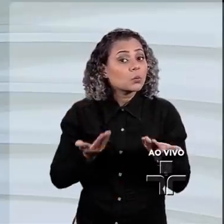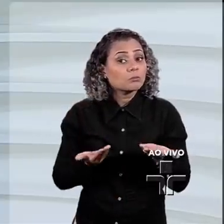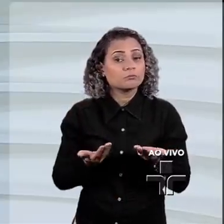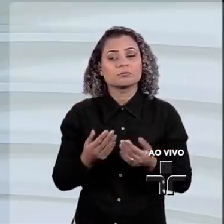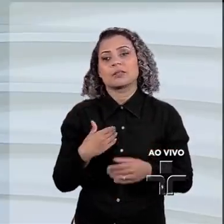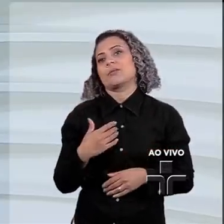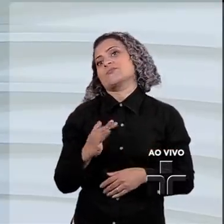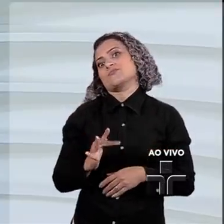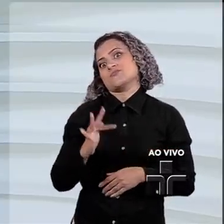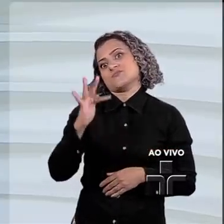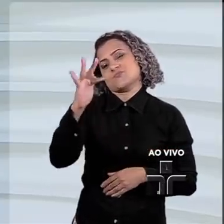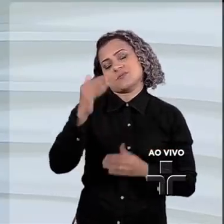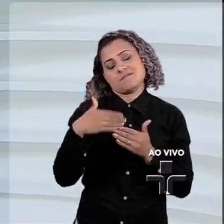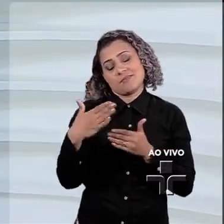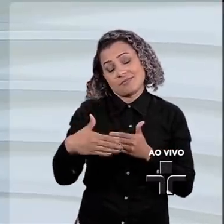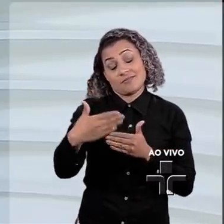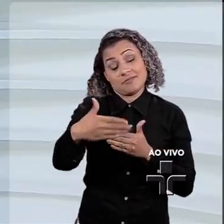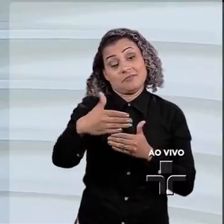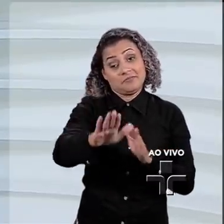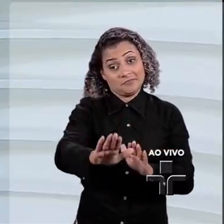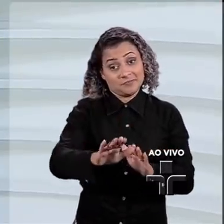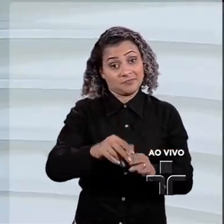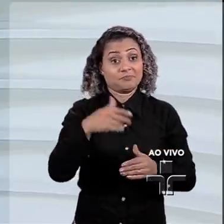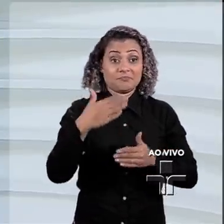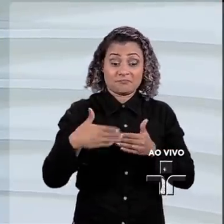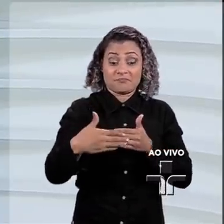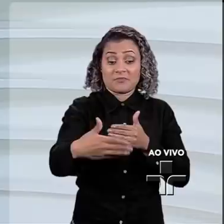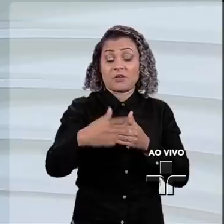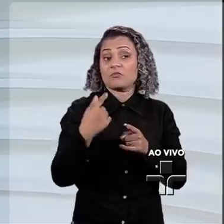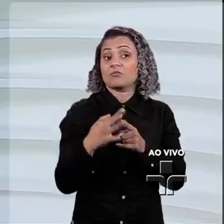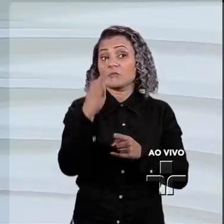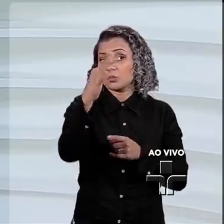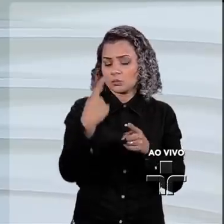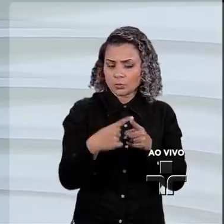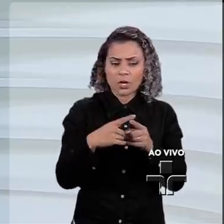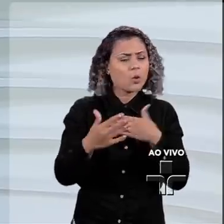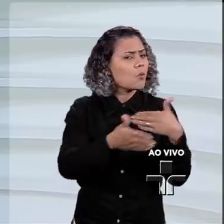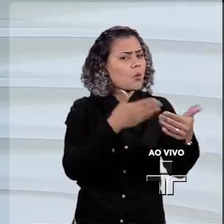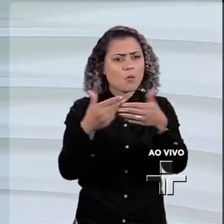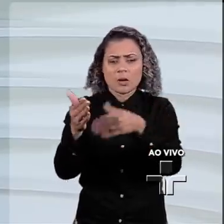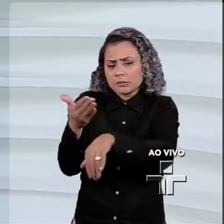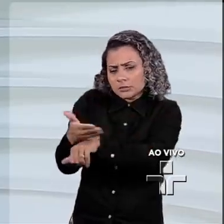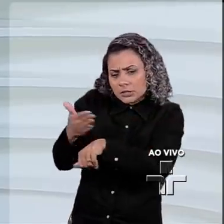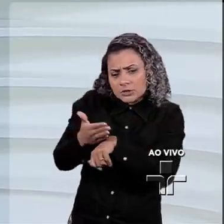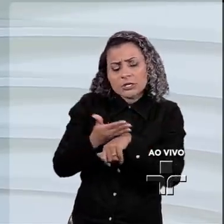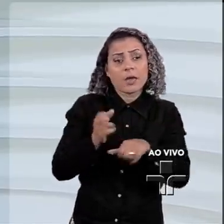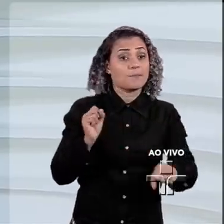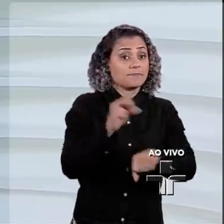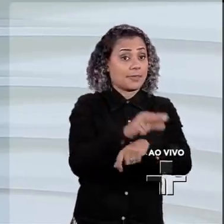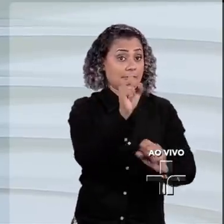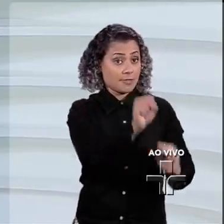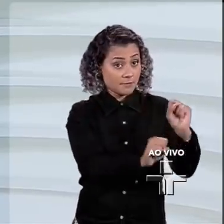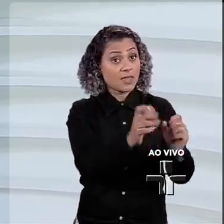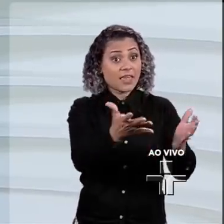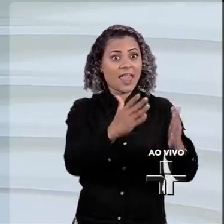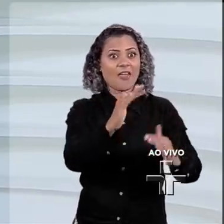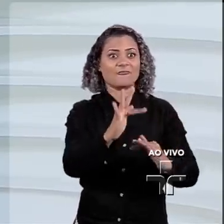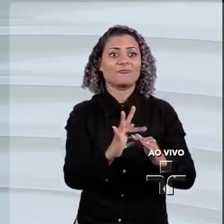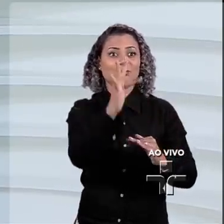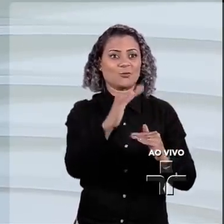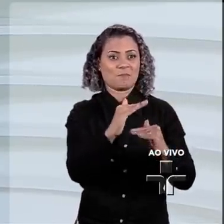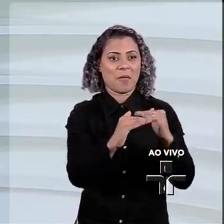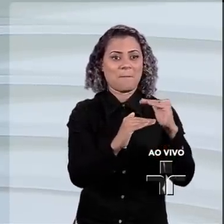longo prazo isso. Claro que qualquer estagiário que entra numa empresa, ele quer ir crescendo dentro da